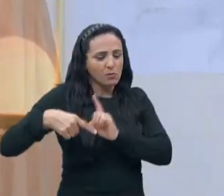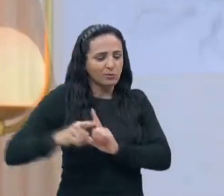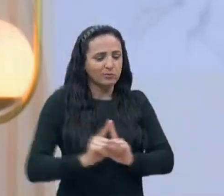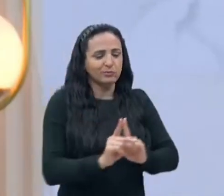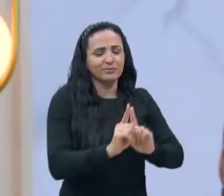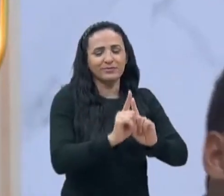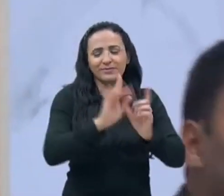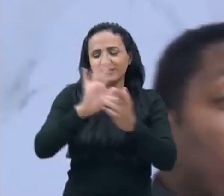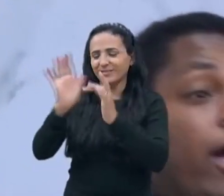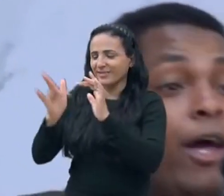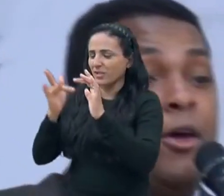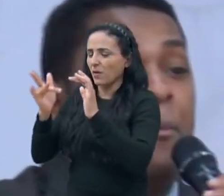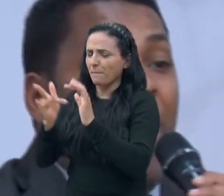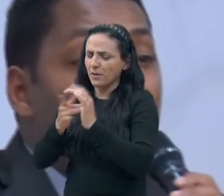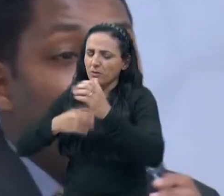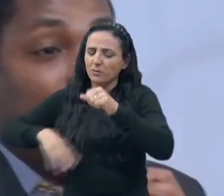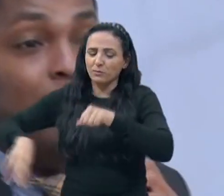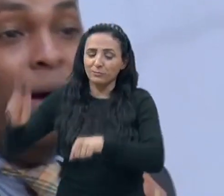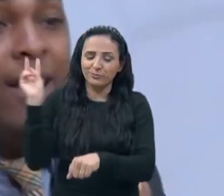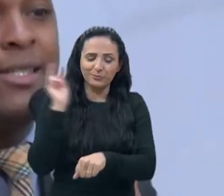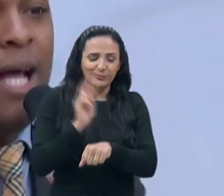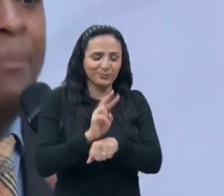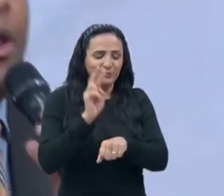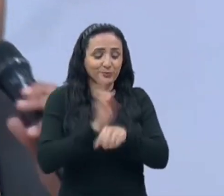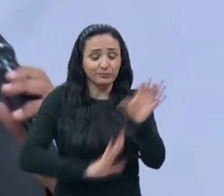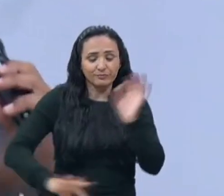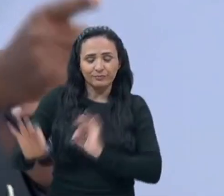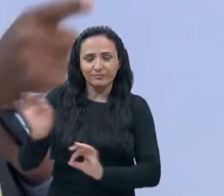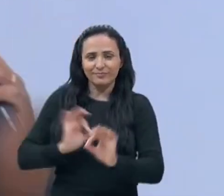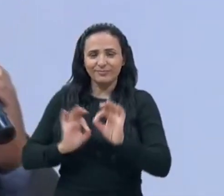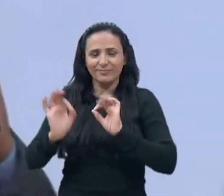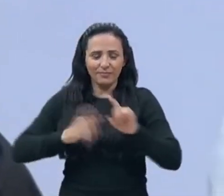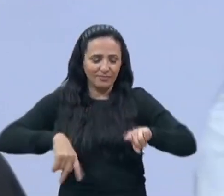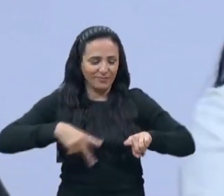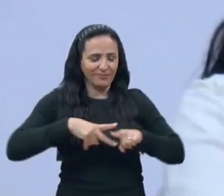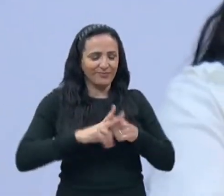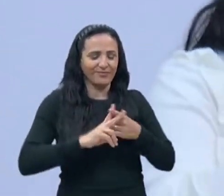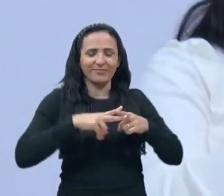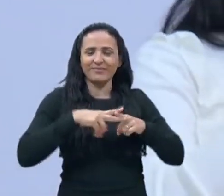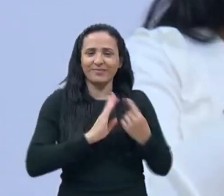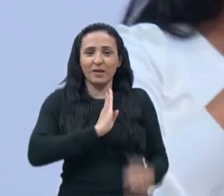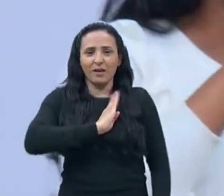quer. Ele é o oleiro, o barro, ele amassa e coloca.